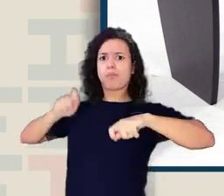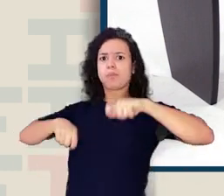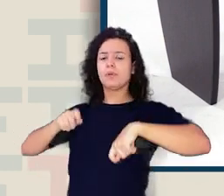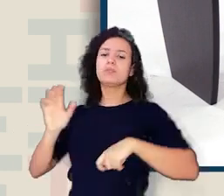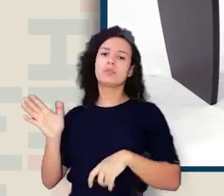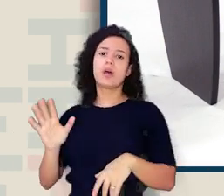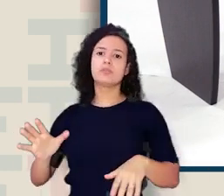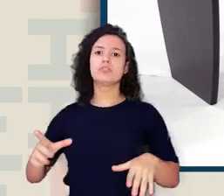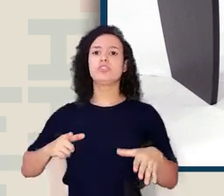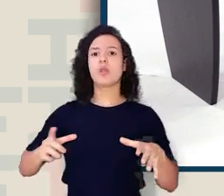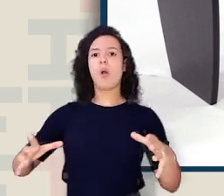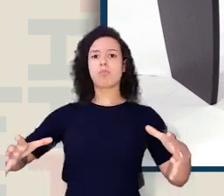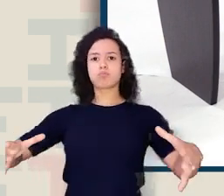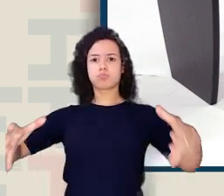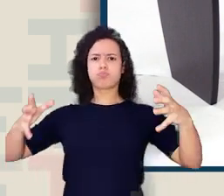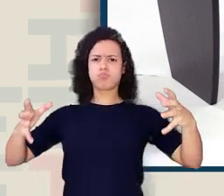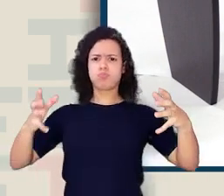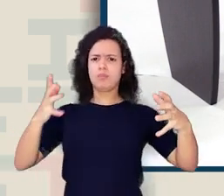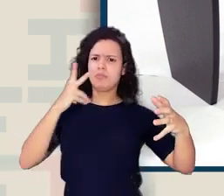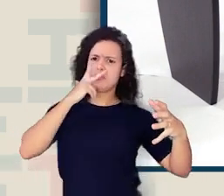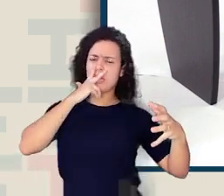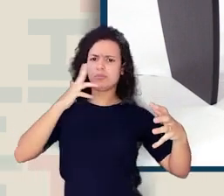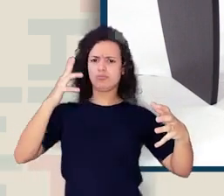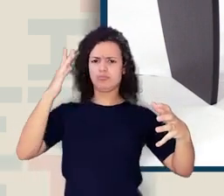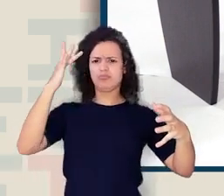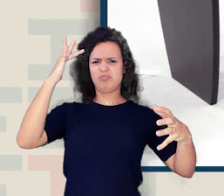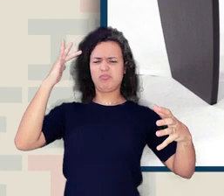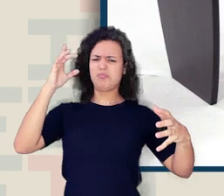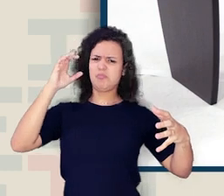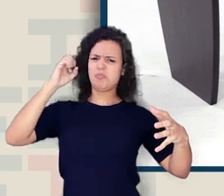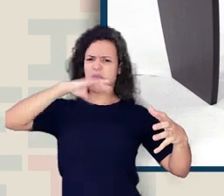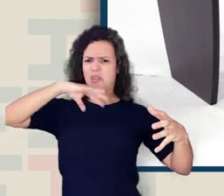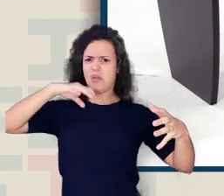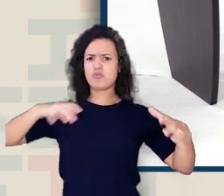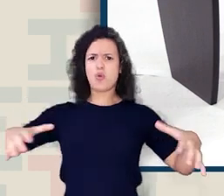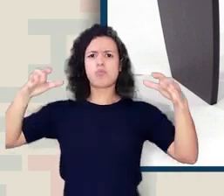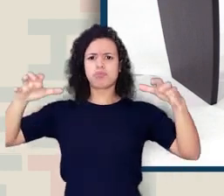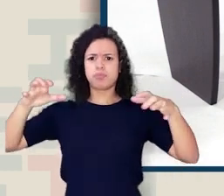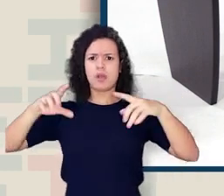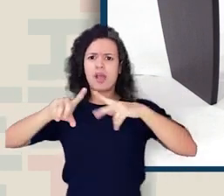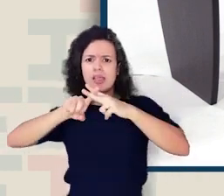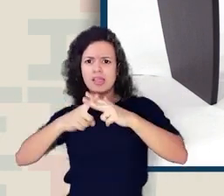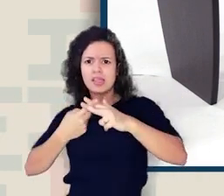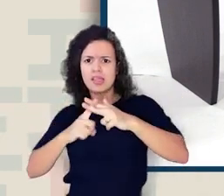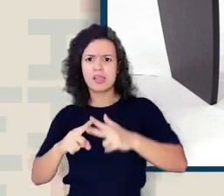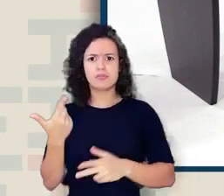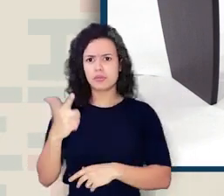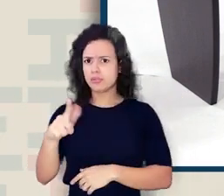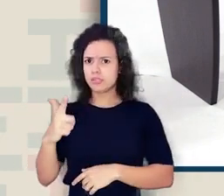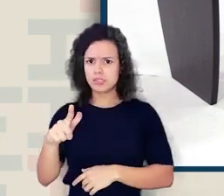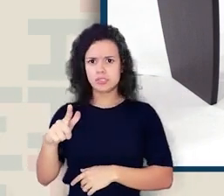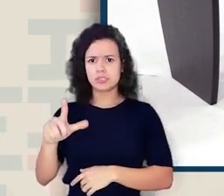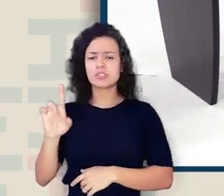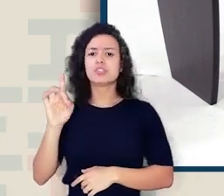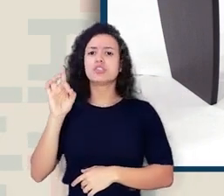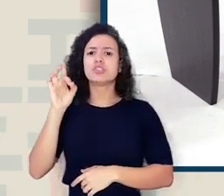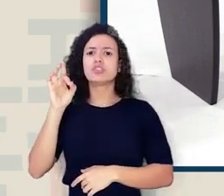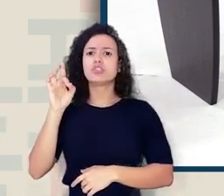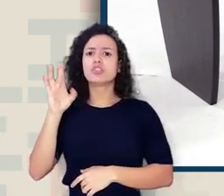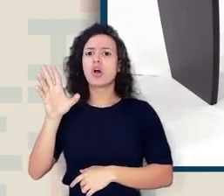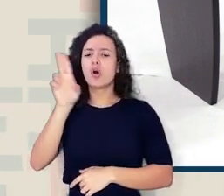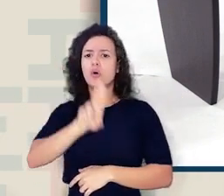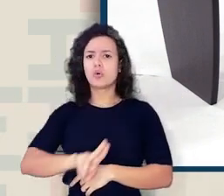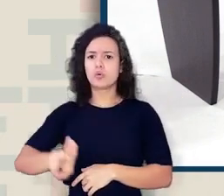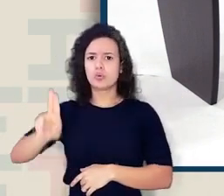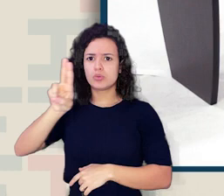modelo, mas sim era um tambor um pouco mais rústico, sem esse sistema de afinação,